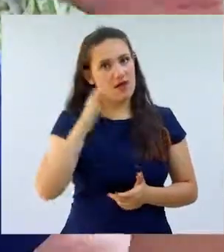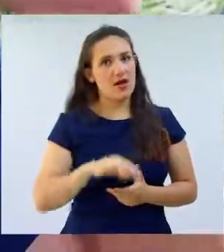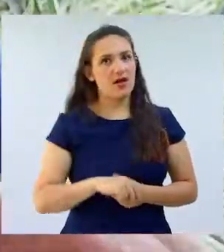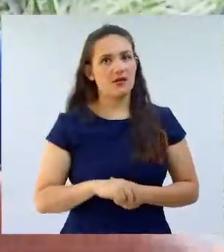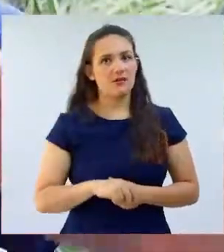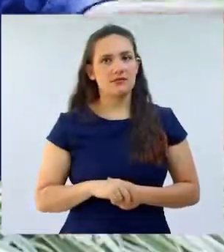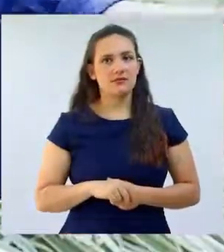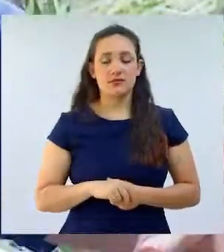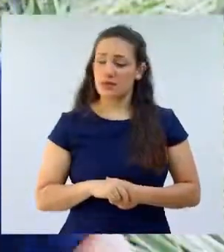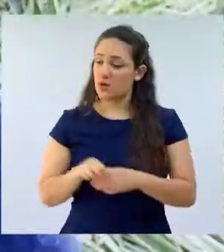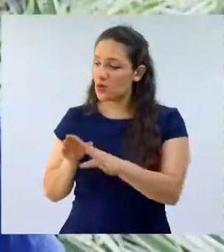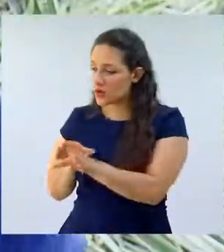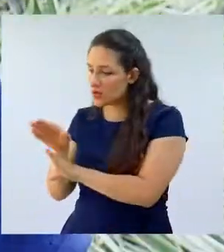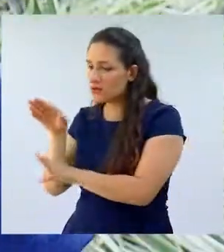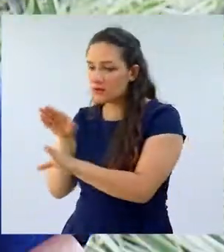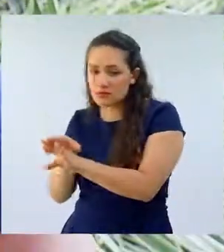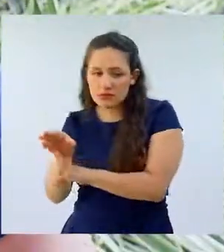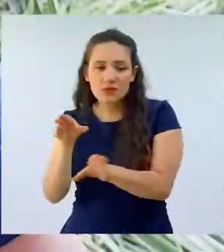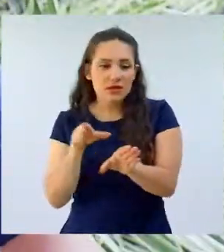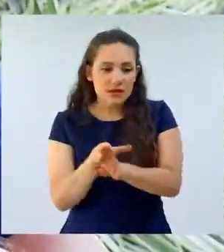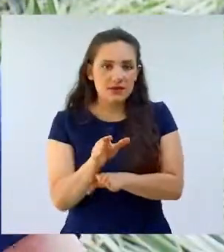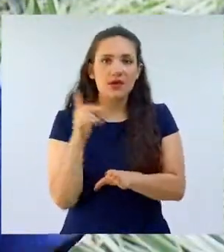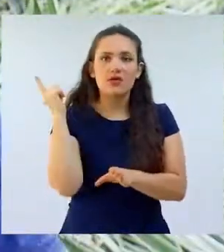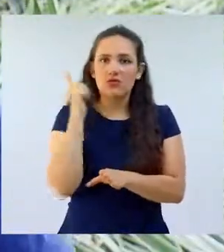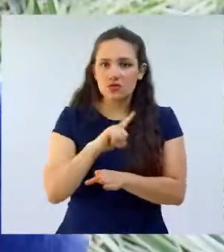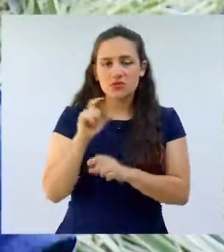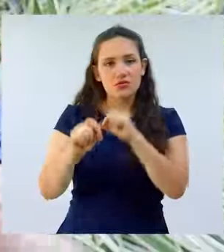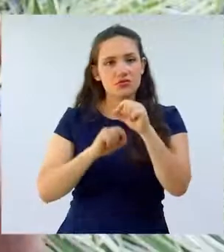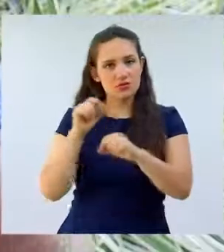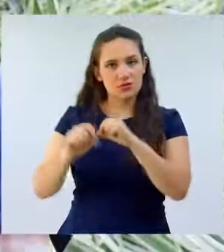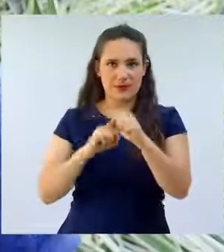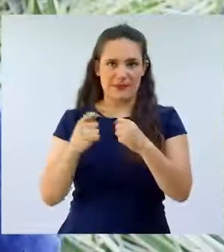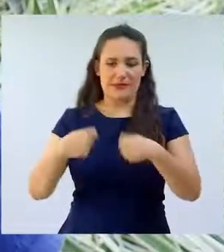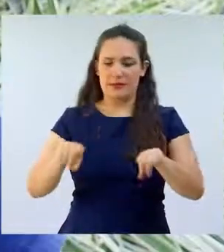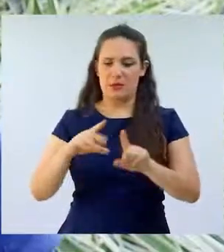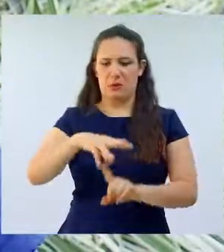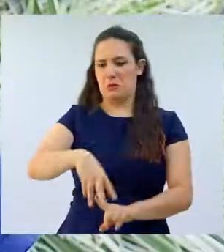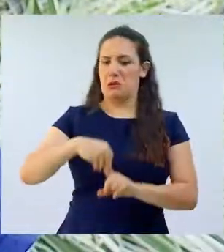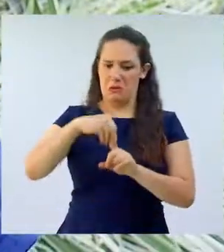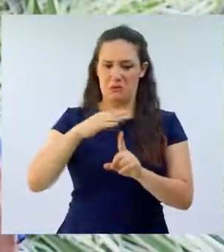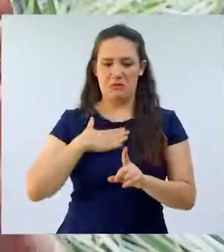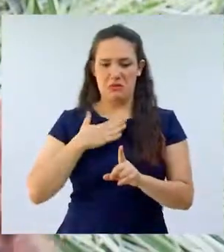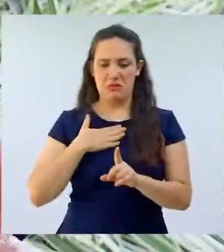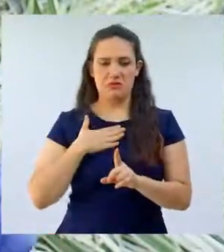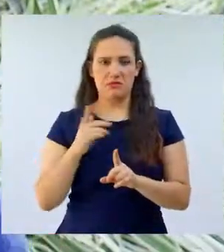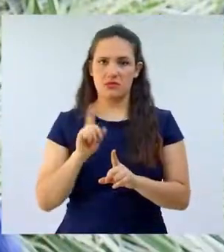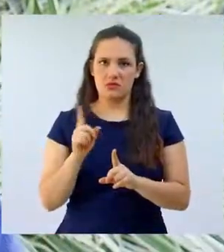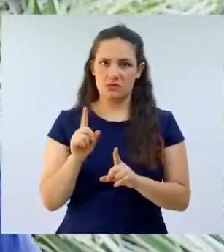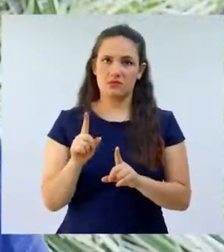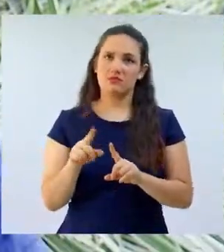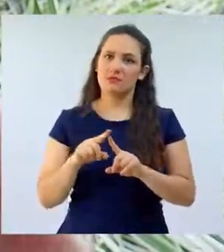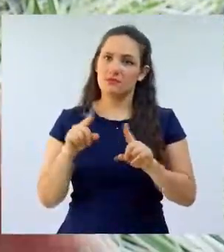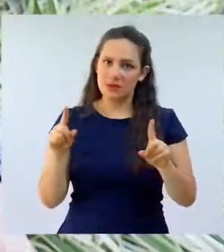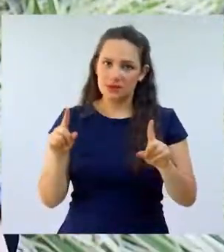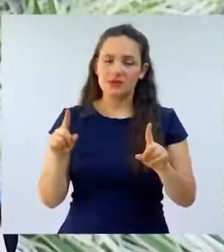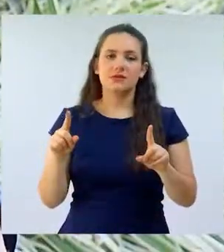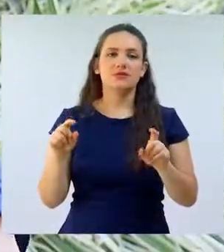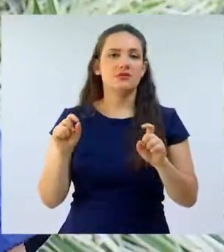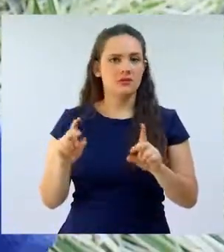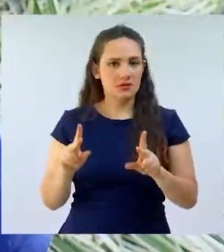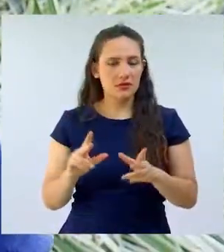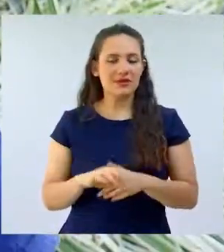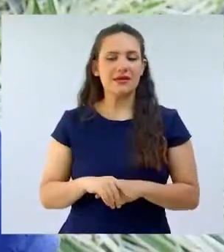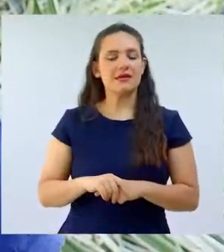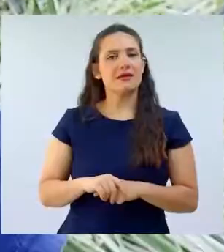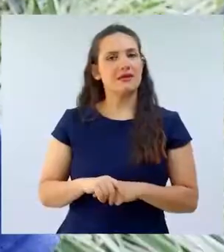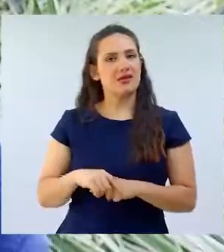muito grande para distribuir isso daí. Para fazer uma coisa, para não centralizar tudo em você. Apesar que eu fui ficando mais velho e fui centralizando